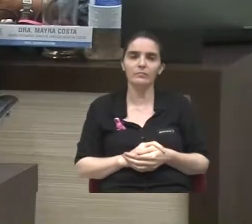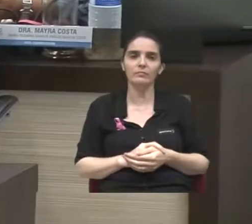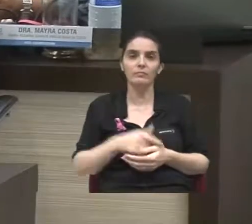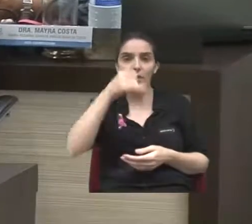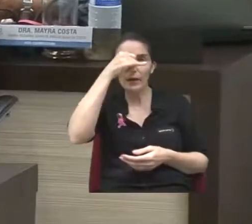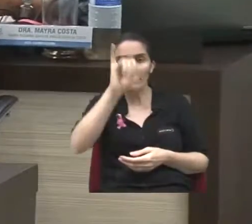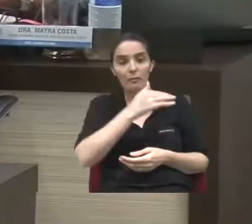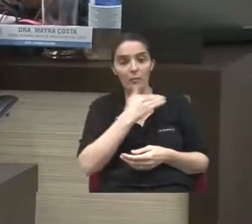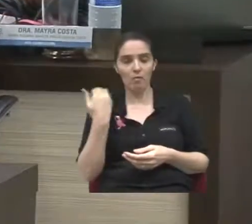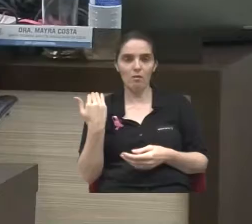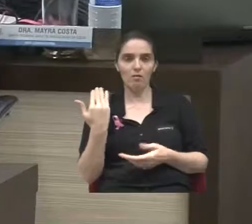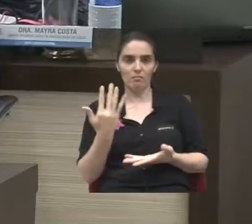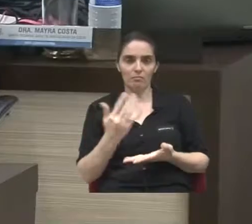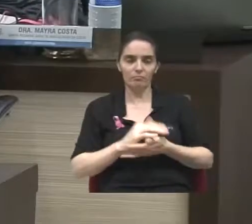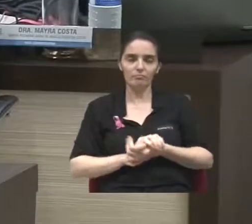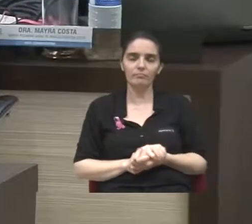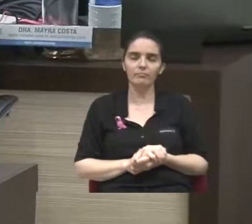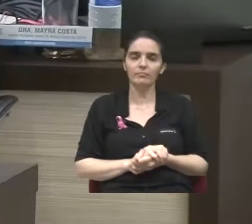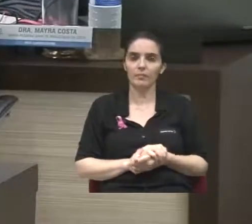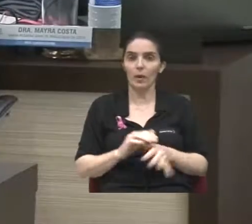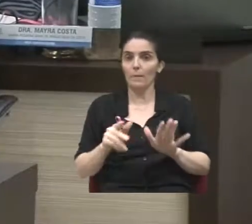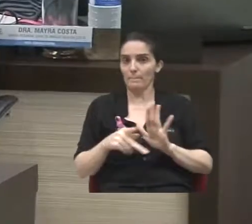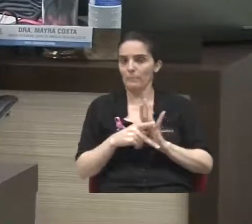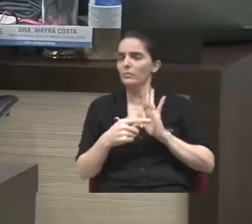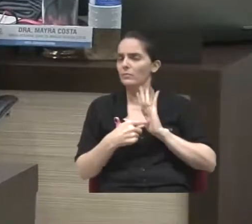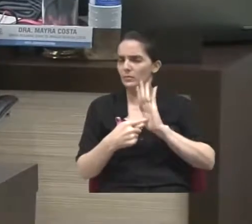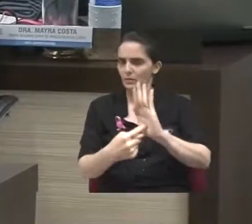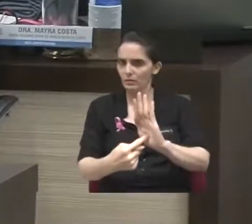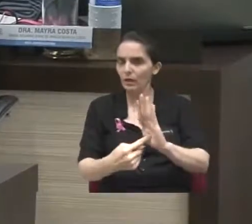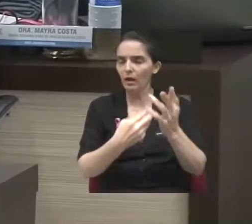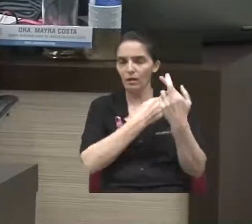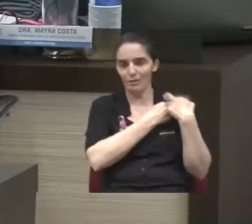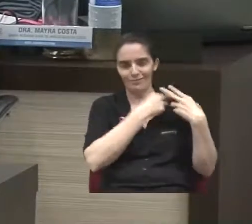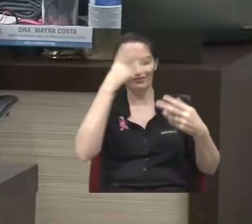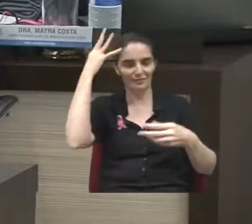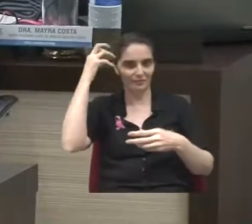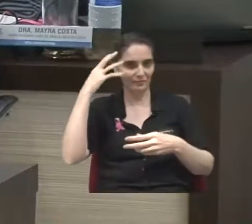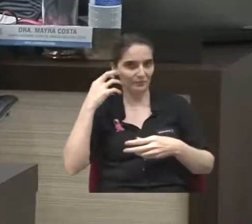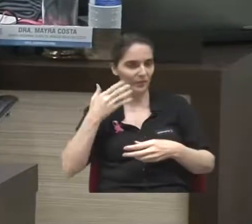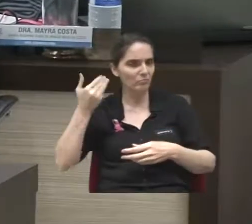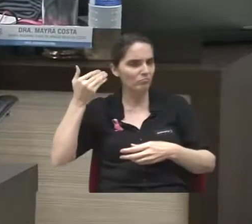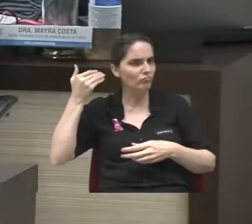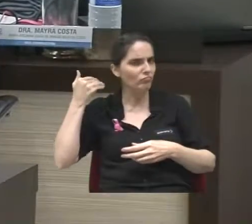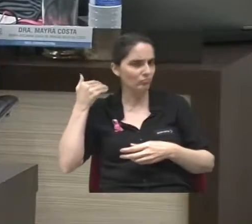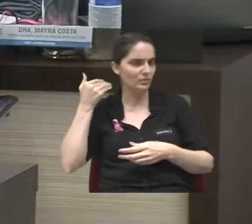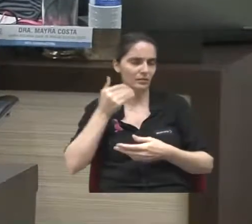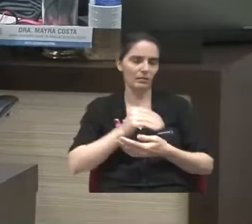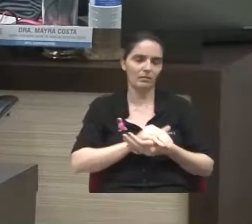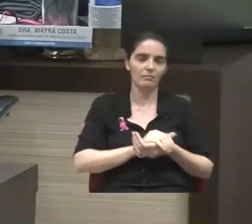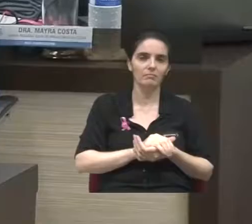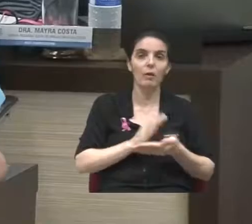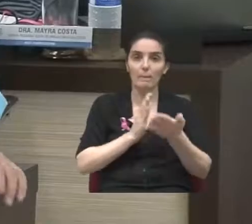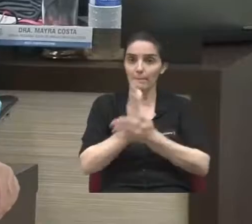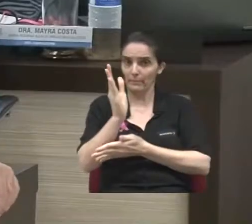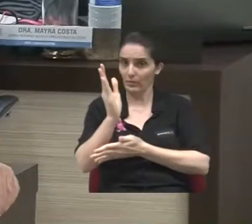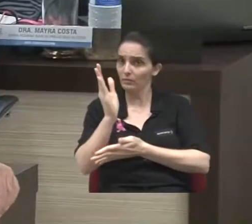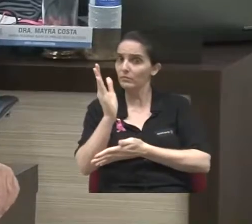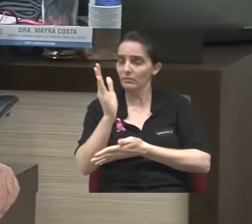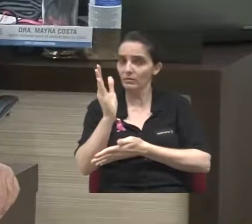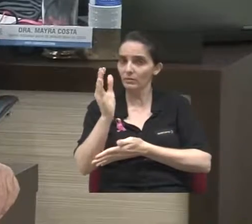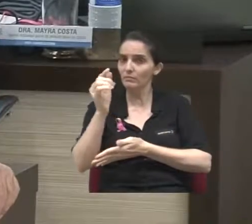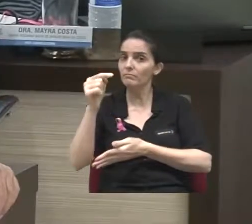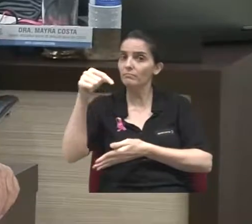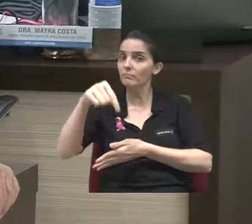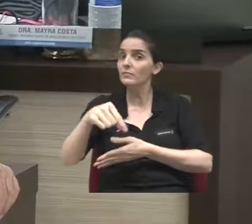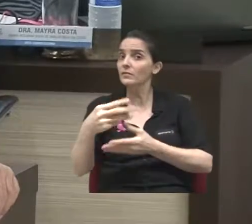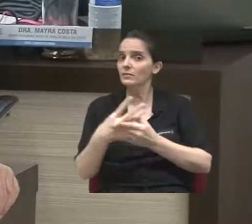Esta foi o projeto apresentado pela vereadora Lubogo há algum tempo atrás, que foi aprovado aqui na Câmara